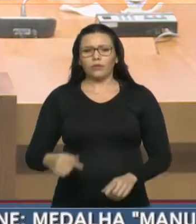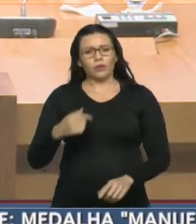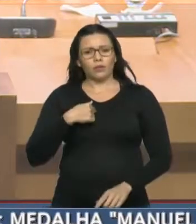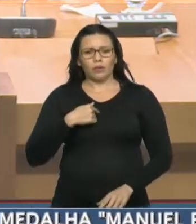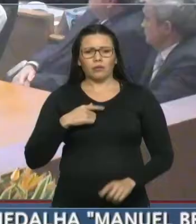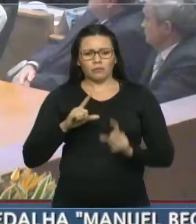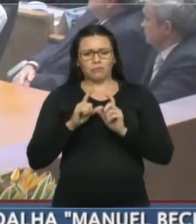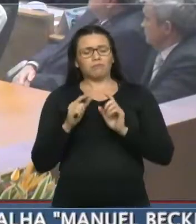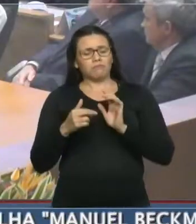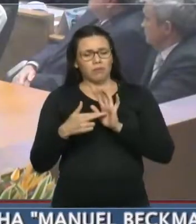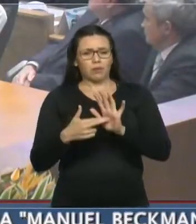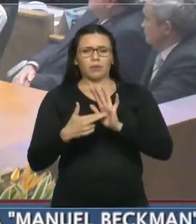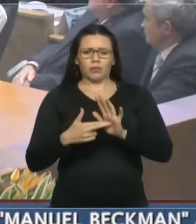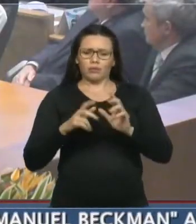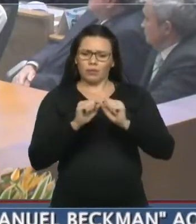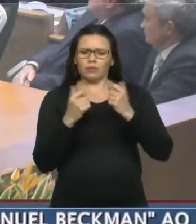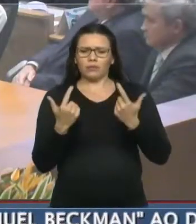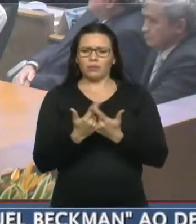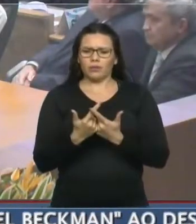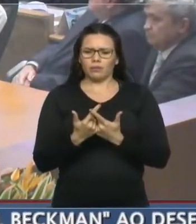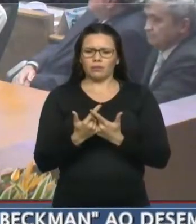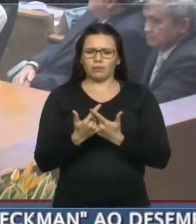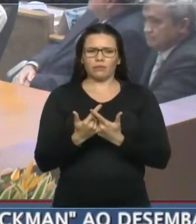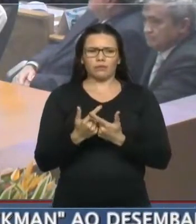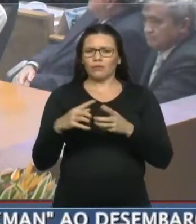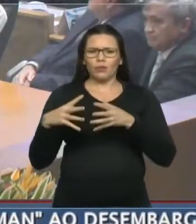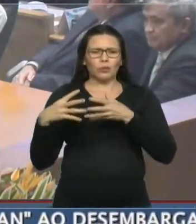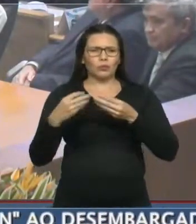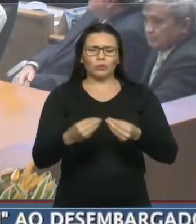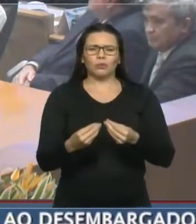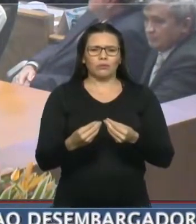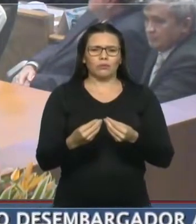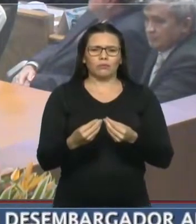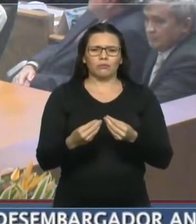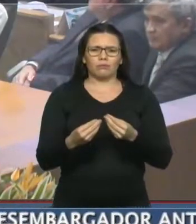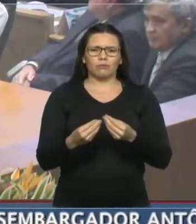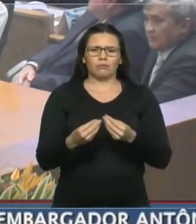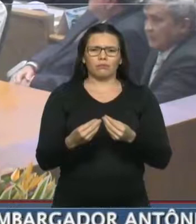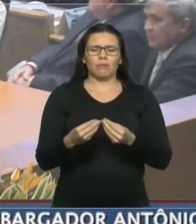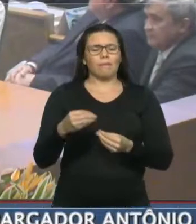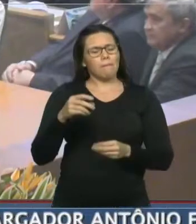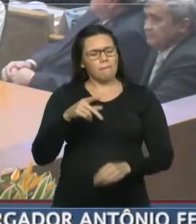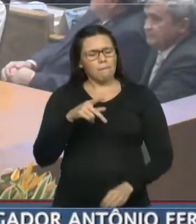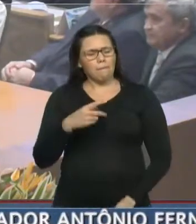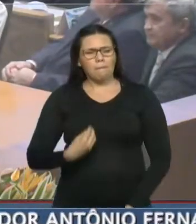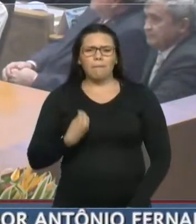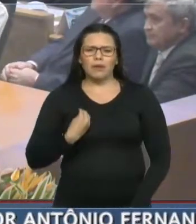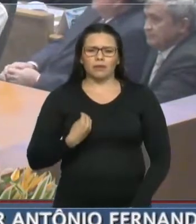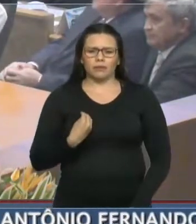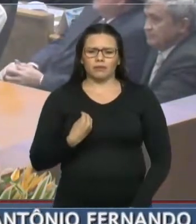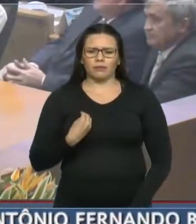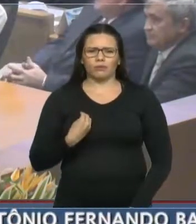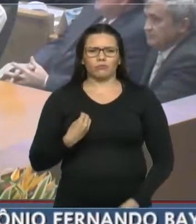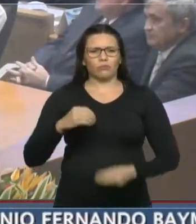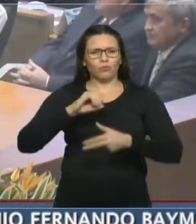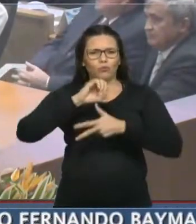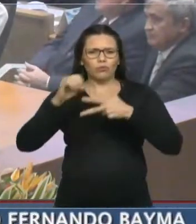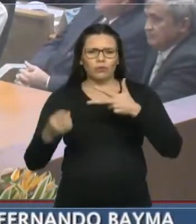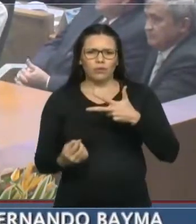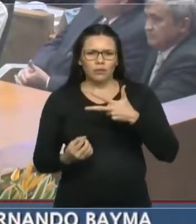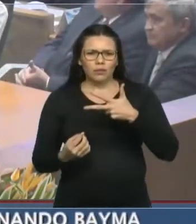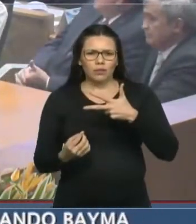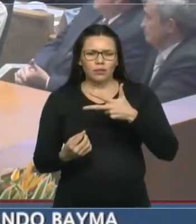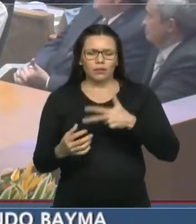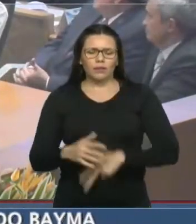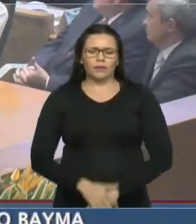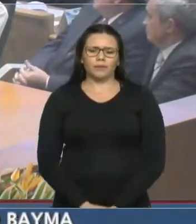exemplifica bem esta relação que precisa existir. Cada poder, cada órgão autônomo, e claro,